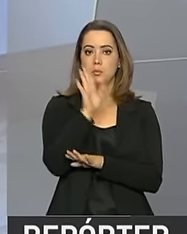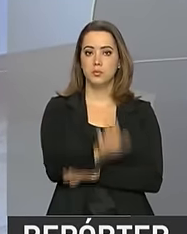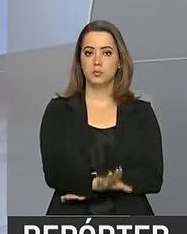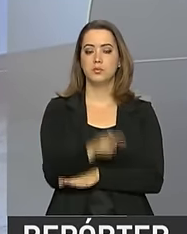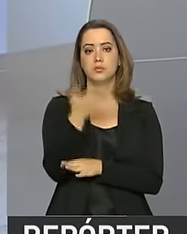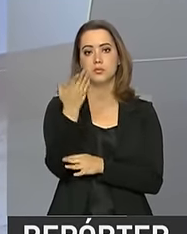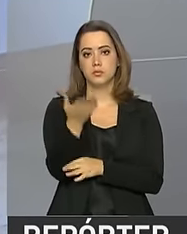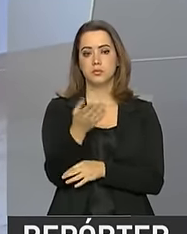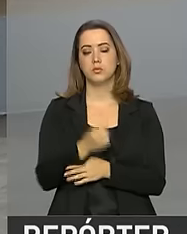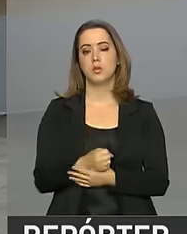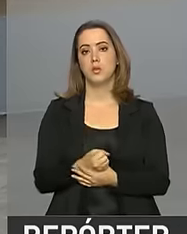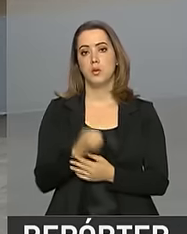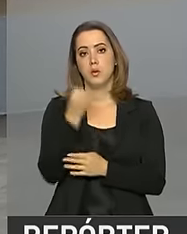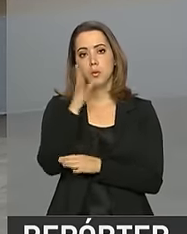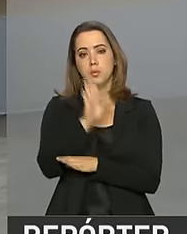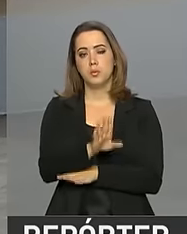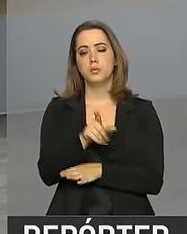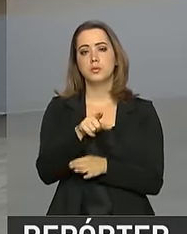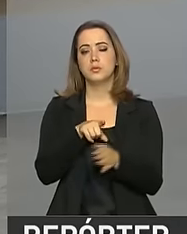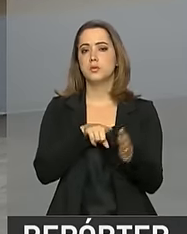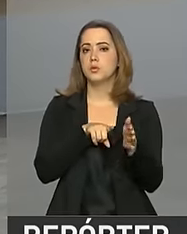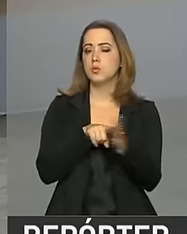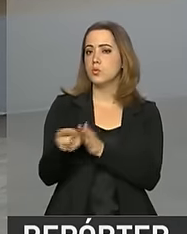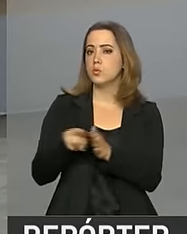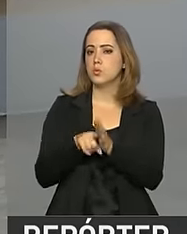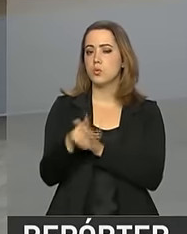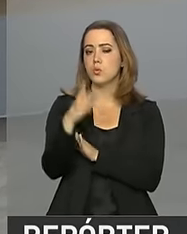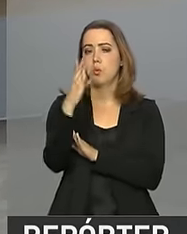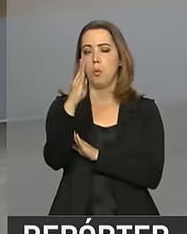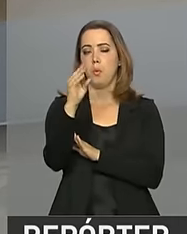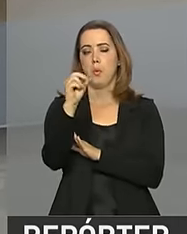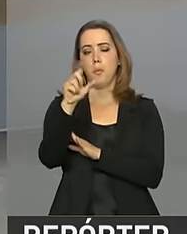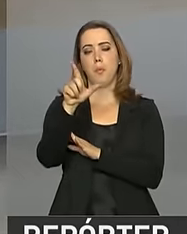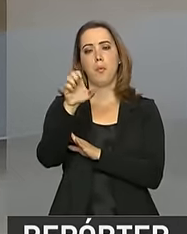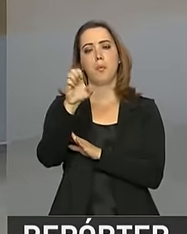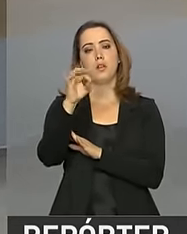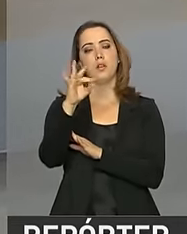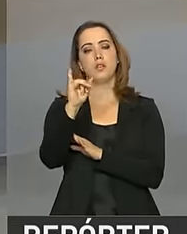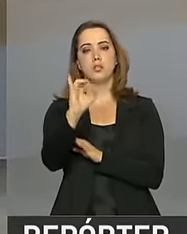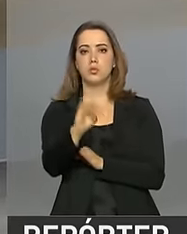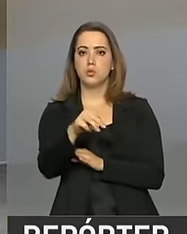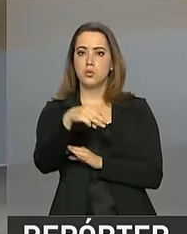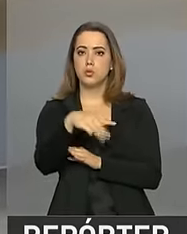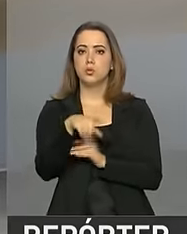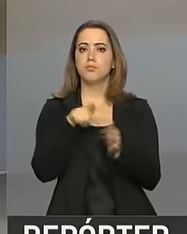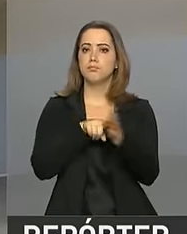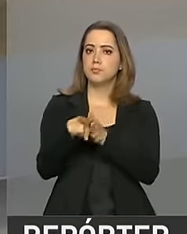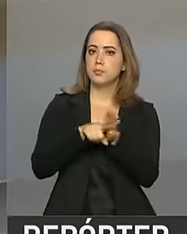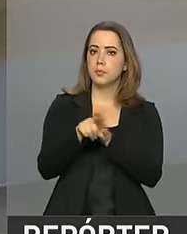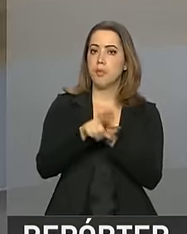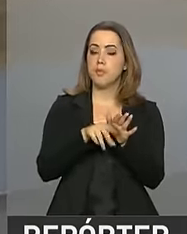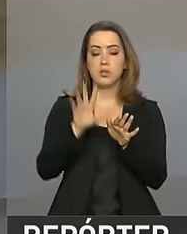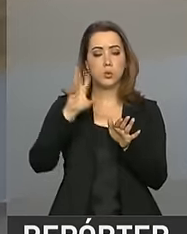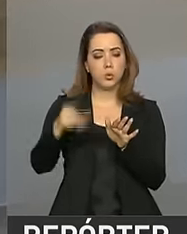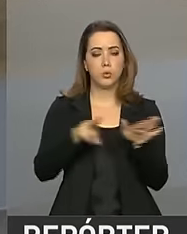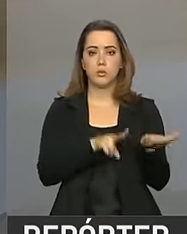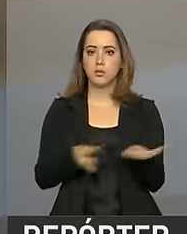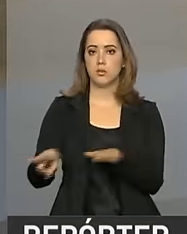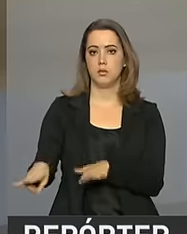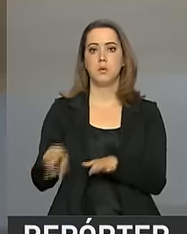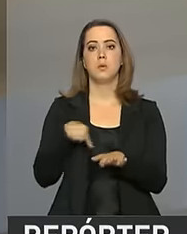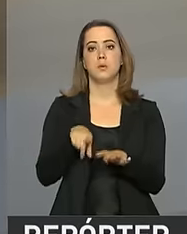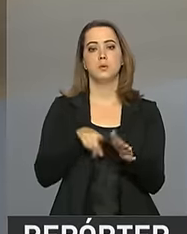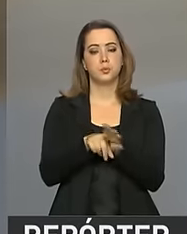Boa tarde, Leandro. O Boletim Focus é uma pesquisa semanal realizada pelo Banco Central junto às 100 maiores instituições econômicas